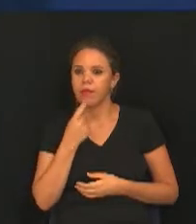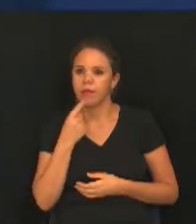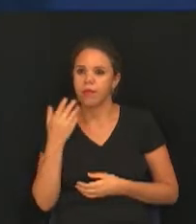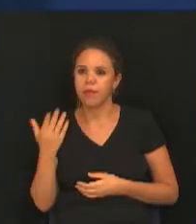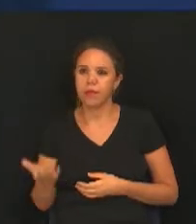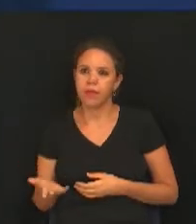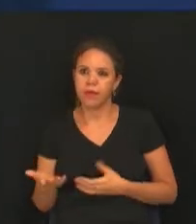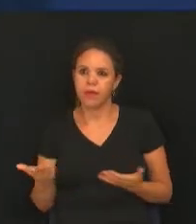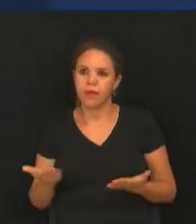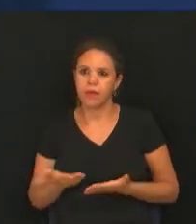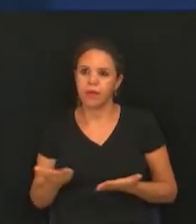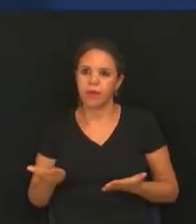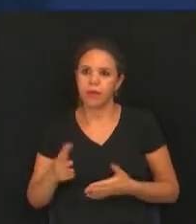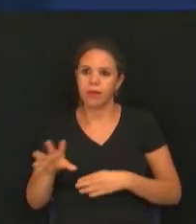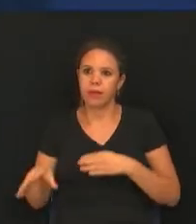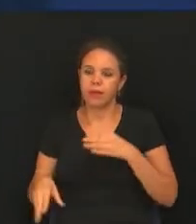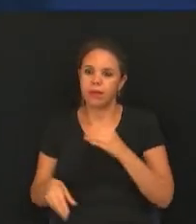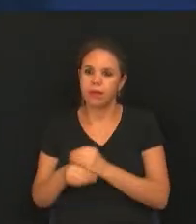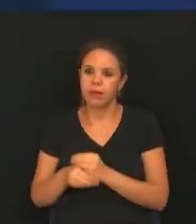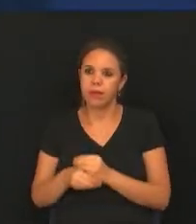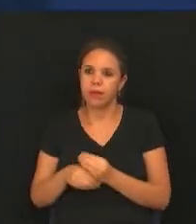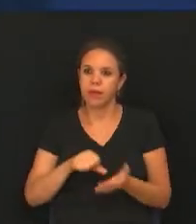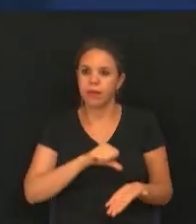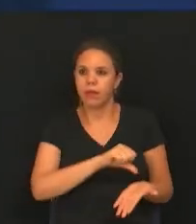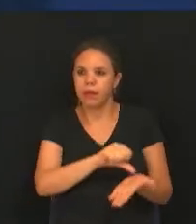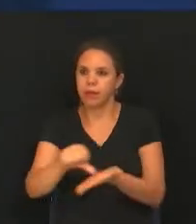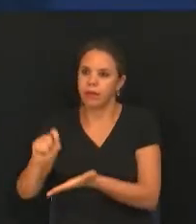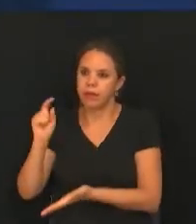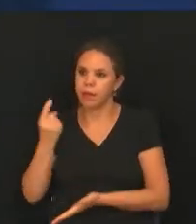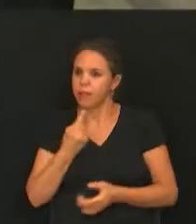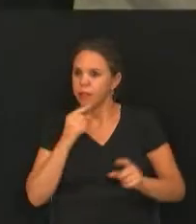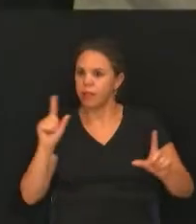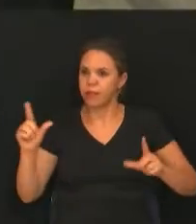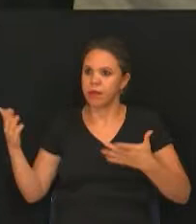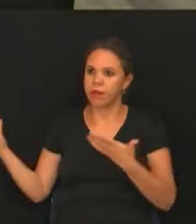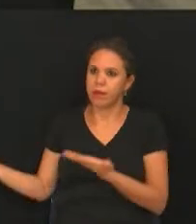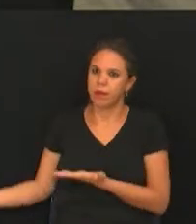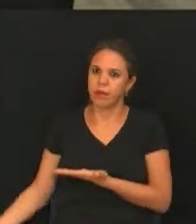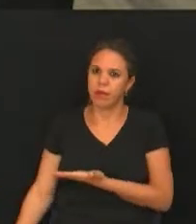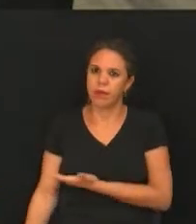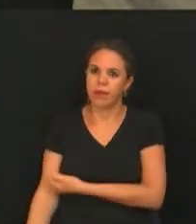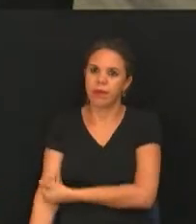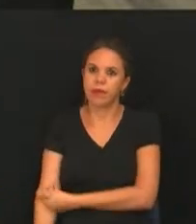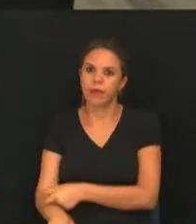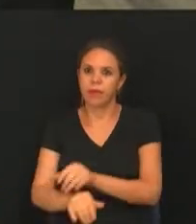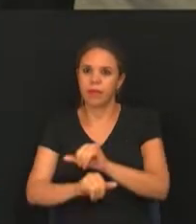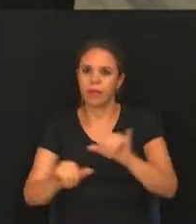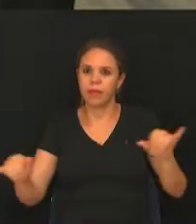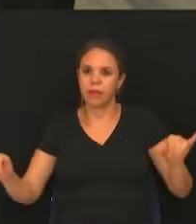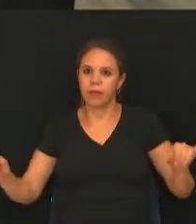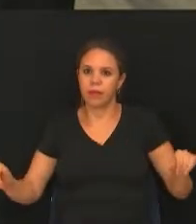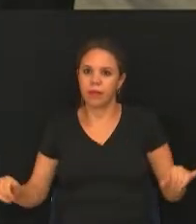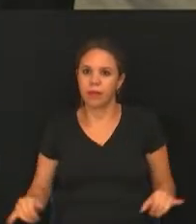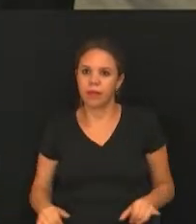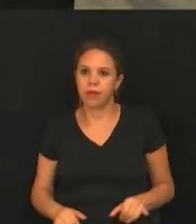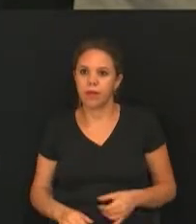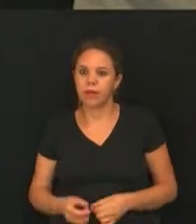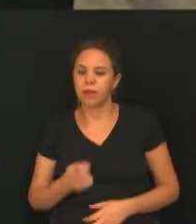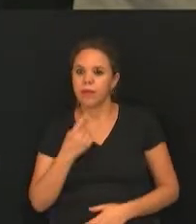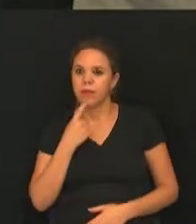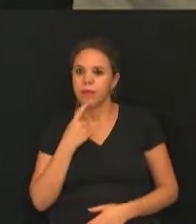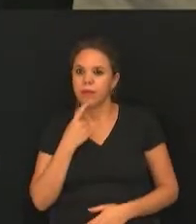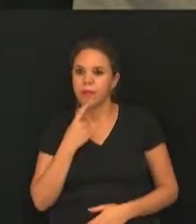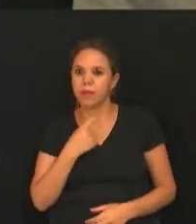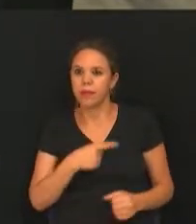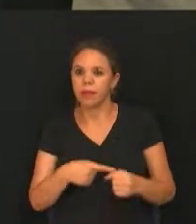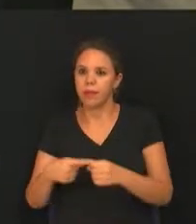Mas agora incluindo aí toda a região, porque a Mirna Abreu já está aqui comigo, é ela que vai trazer as notícias de Campinas e